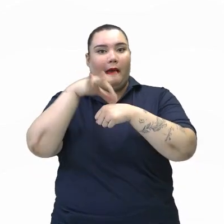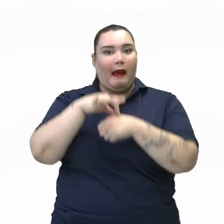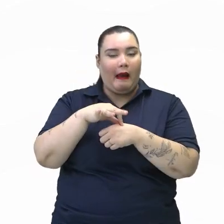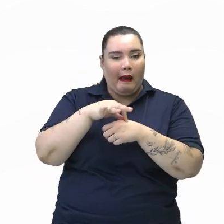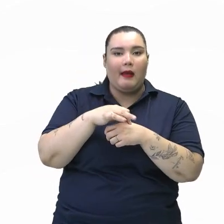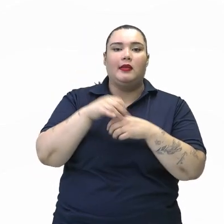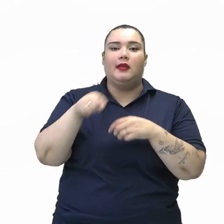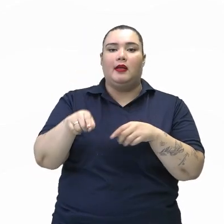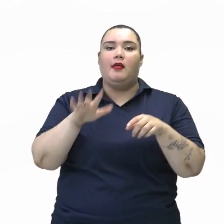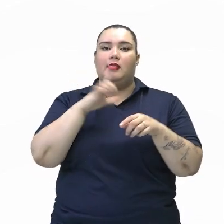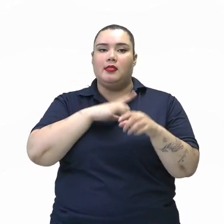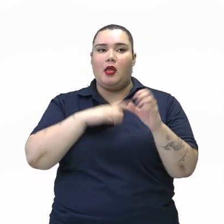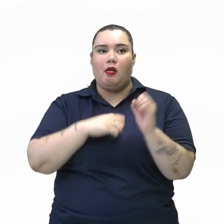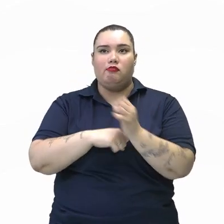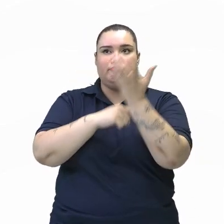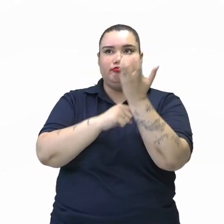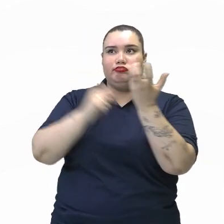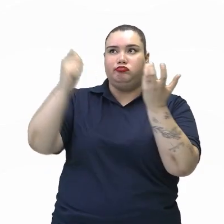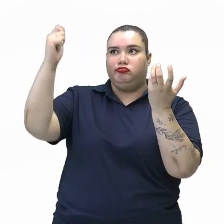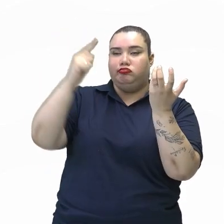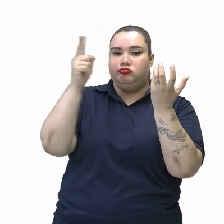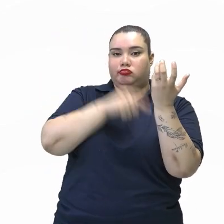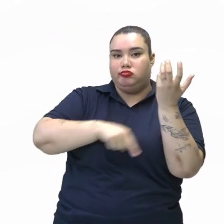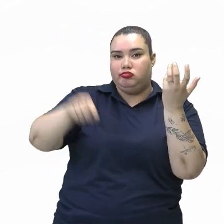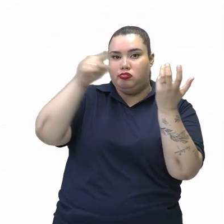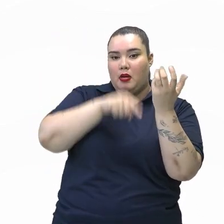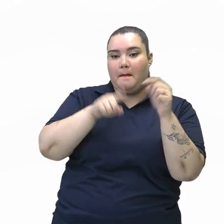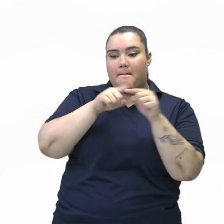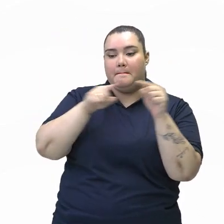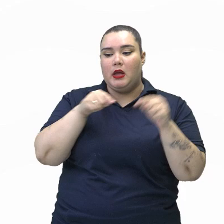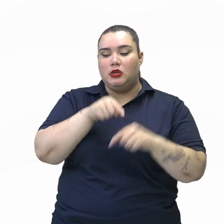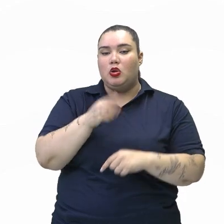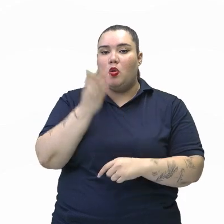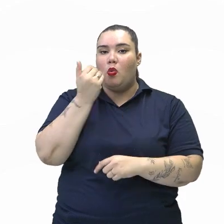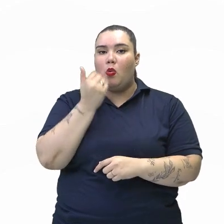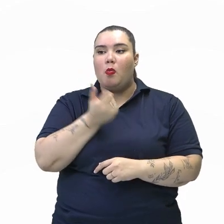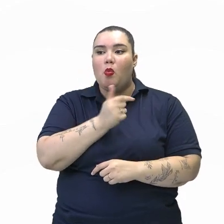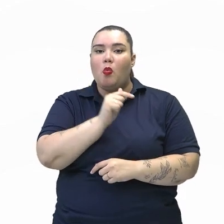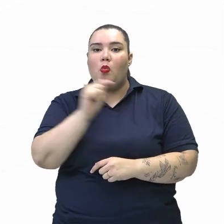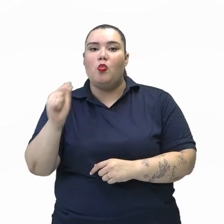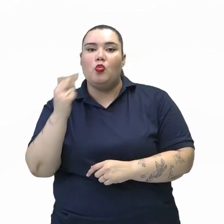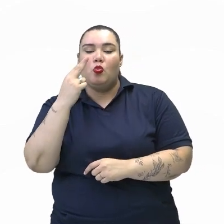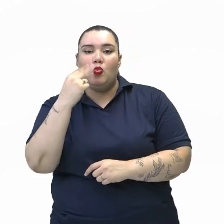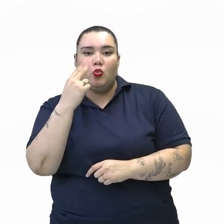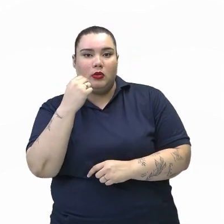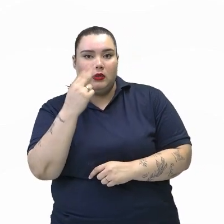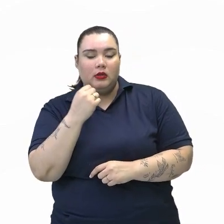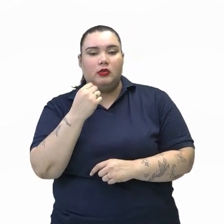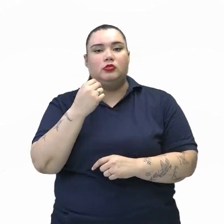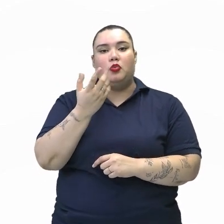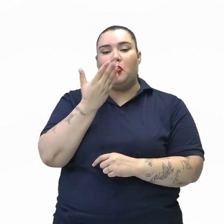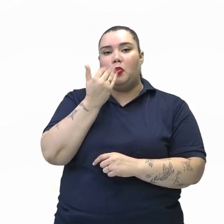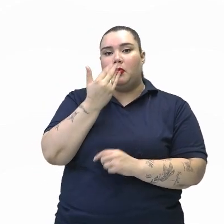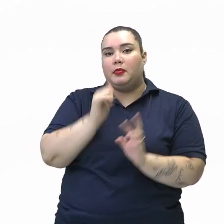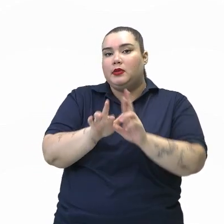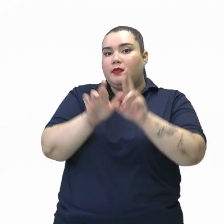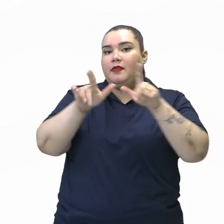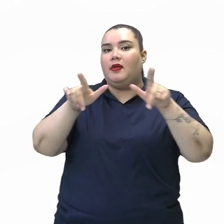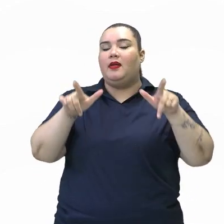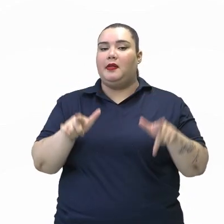fazer fotossíntese, mas vai se apropriar de um outro nutriente, né, através de uma dieta alimentar